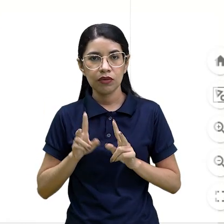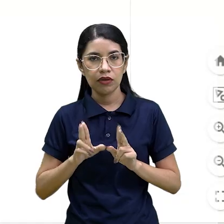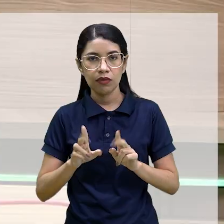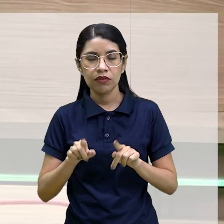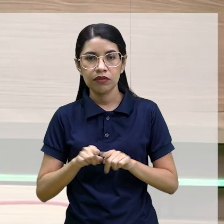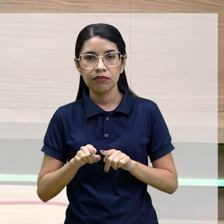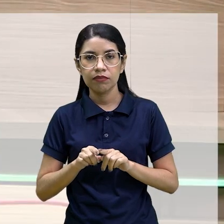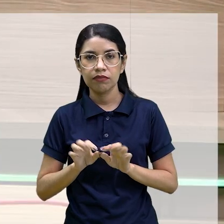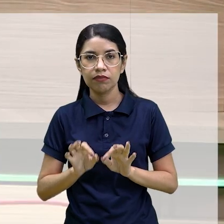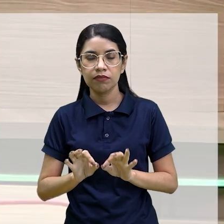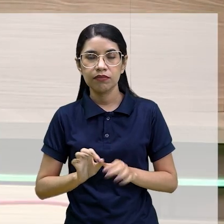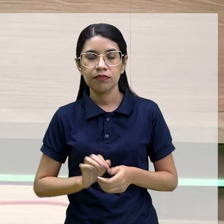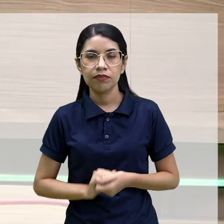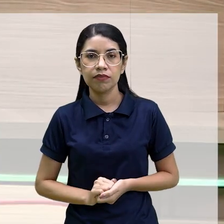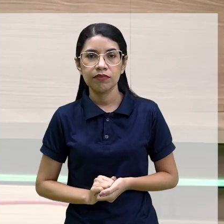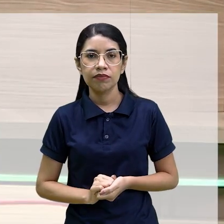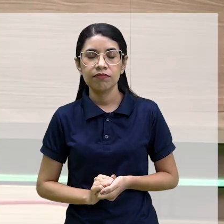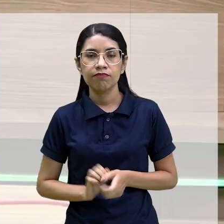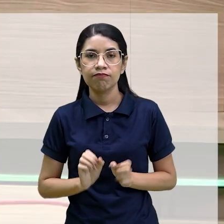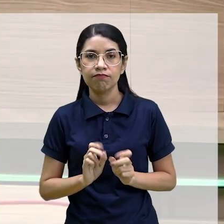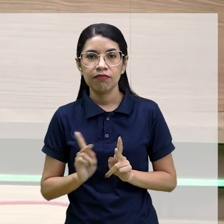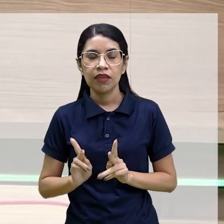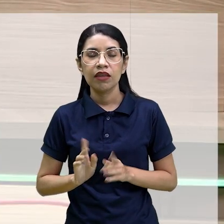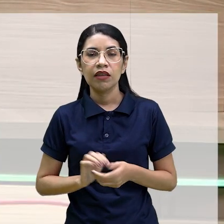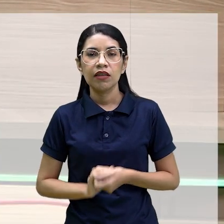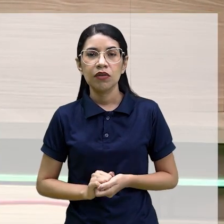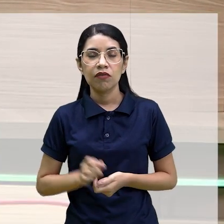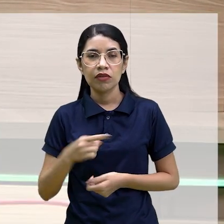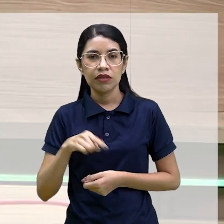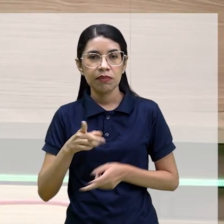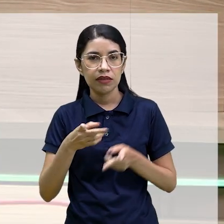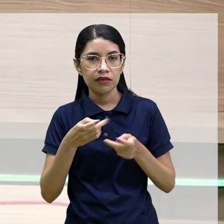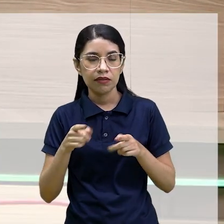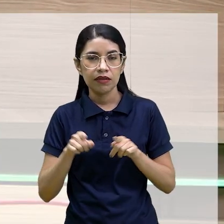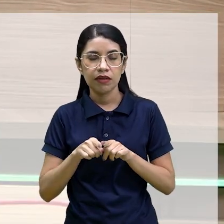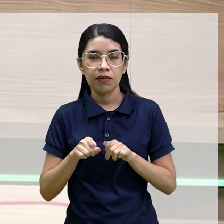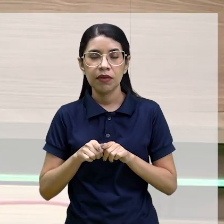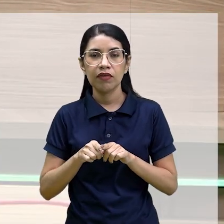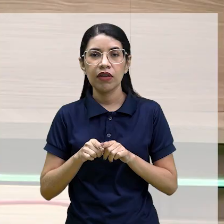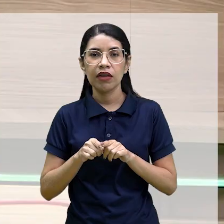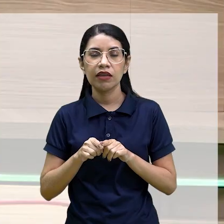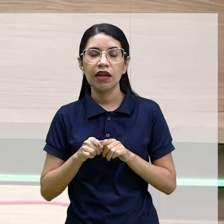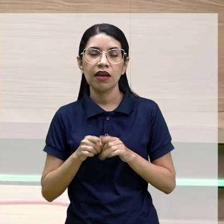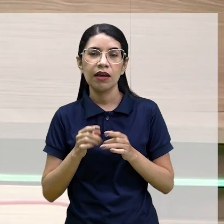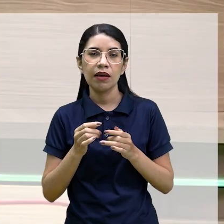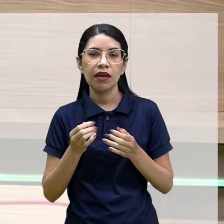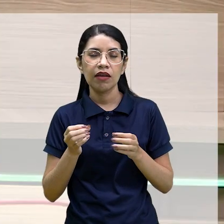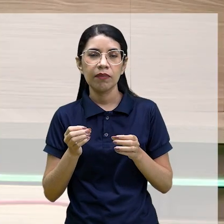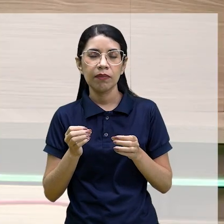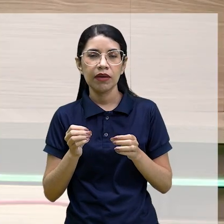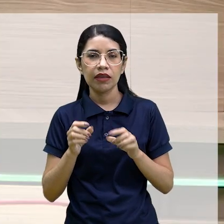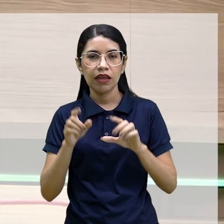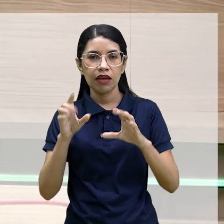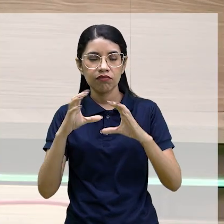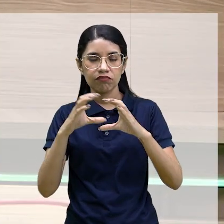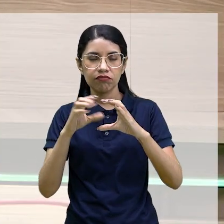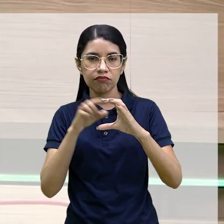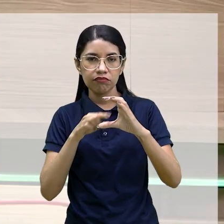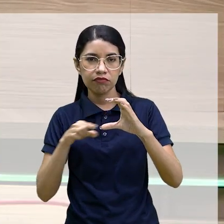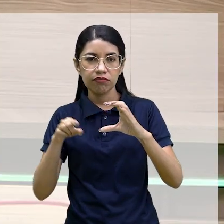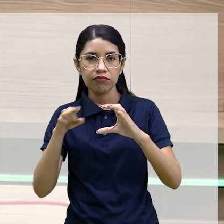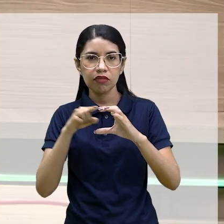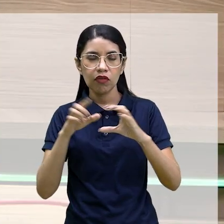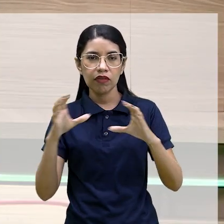valor. Beleza? Tranquilo? E se vocês forem observando bem, vai se aproximando de uma circunferência.